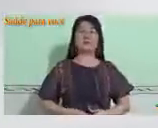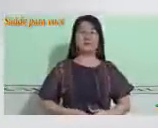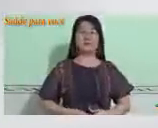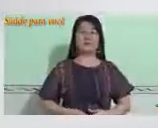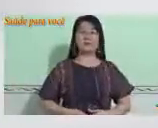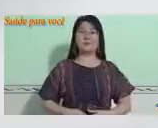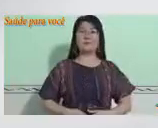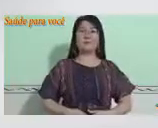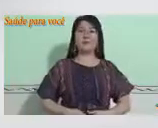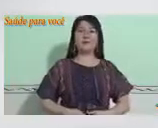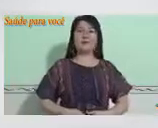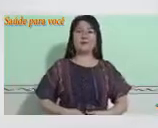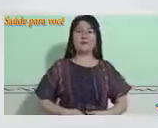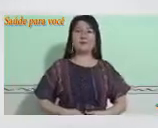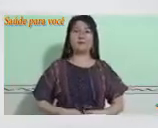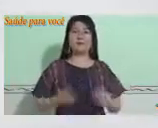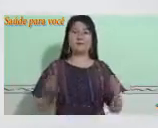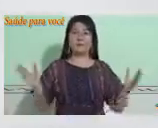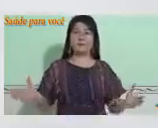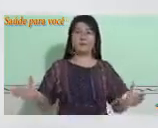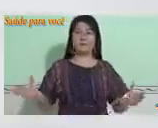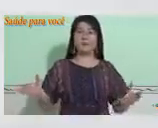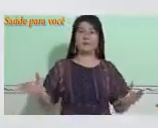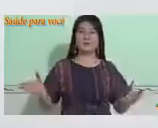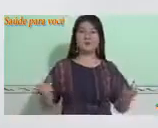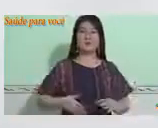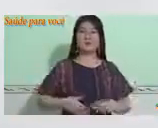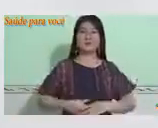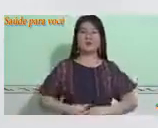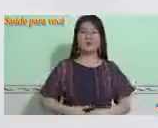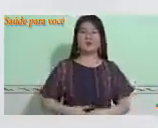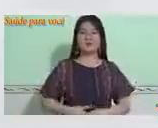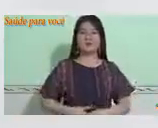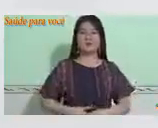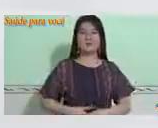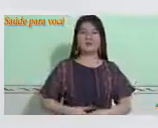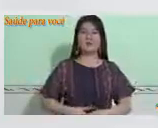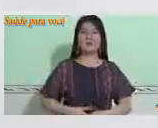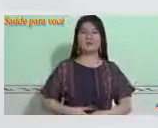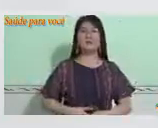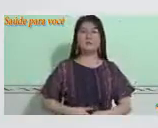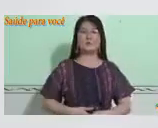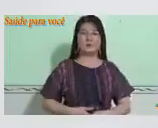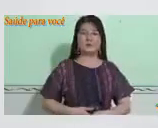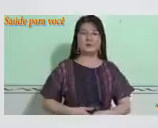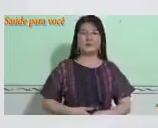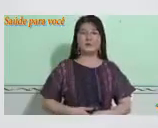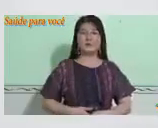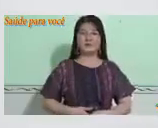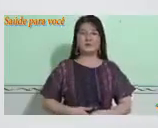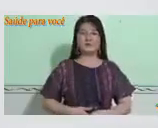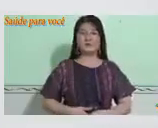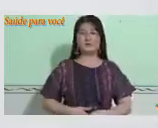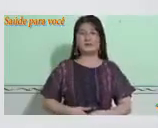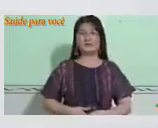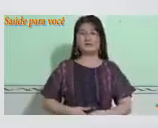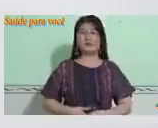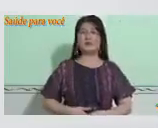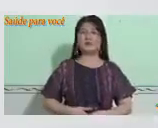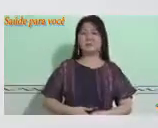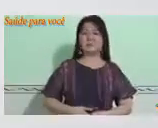gala acento agudo, inchaço ou deformidade nos braços ou nas pernas, ponto e vírgula, o bebê manca, ponto e vírgula, o